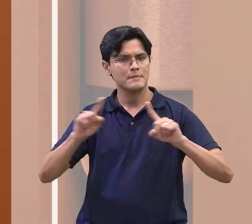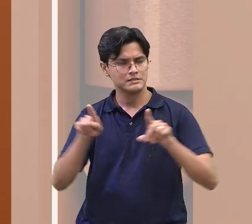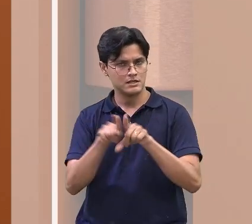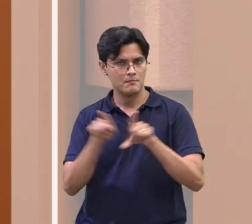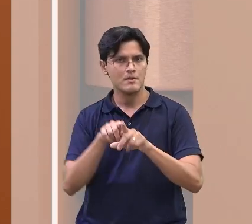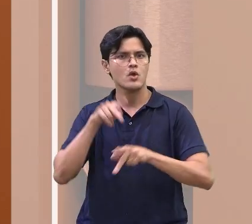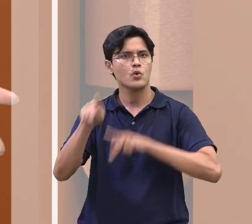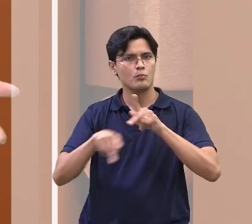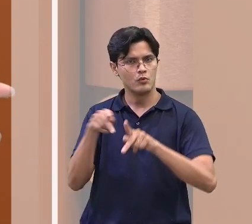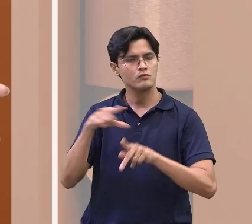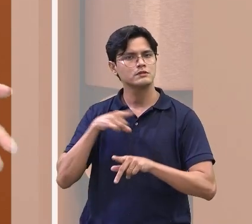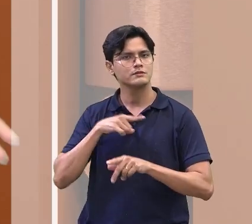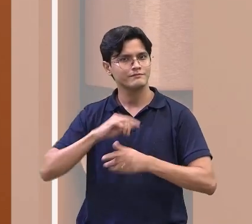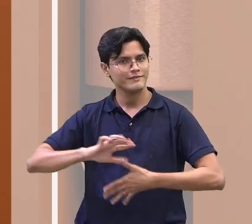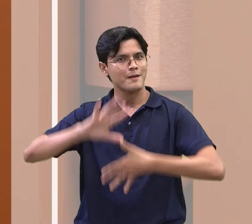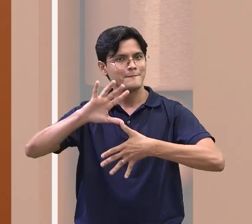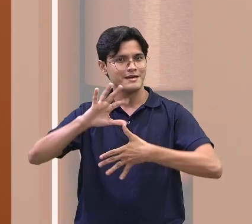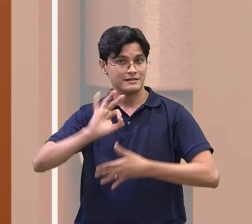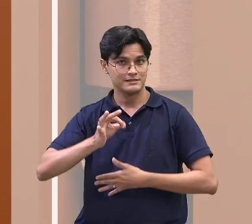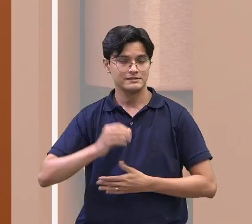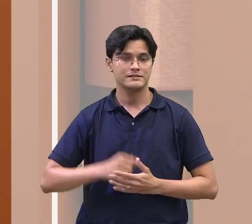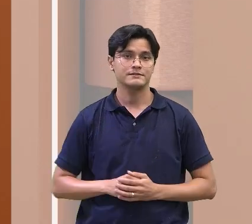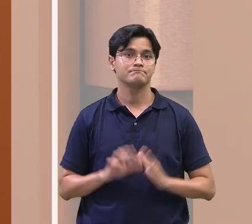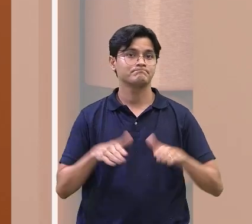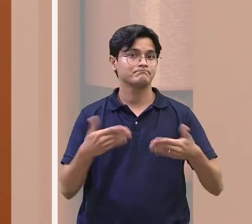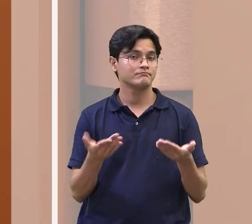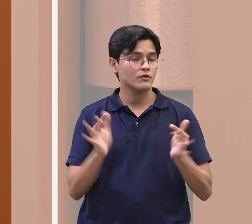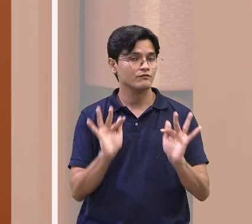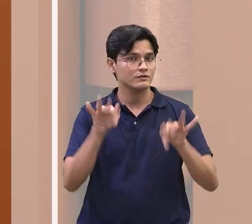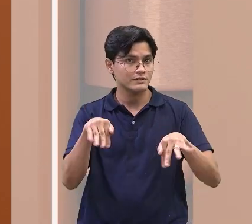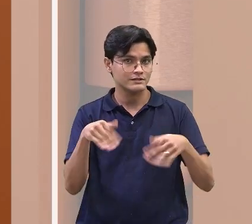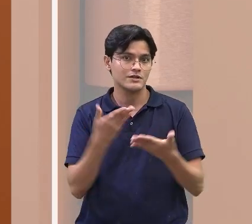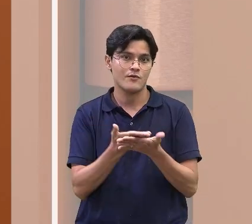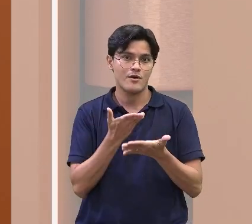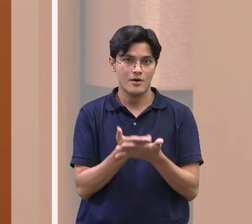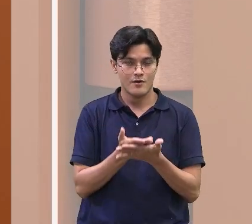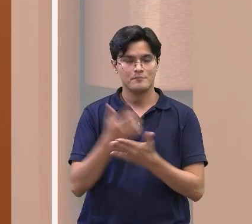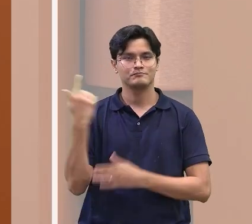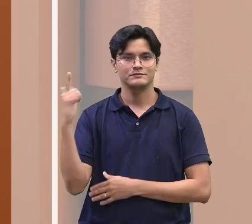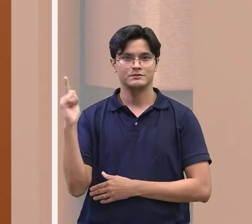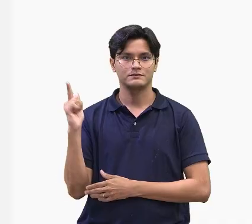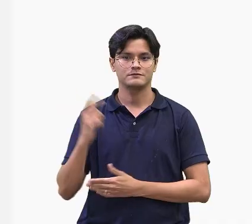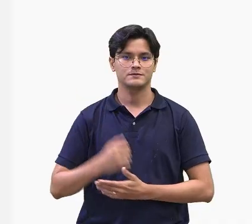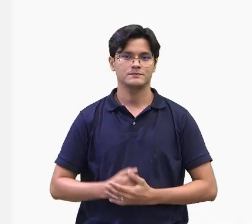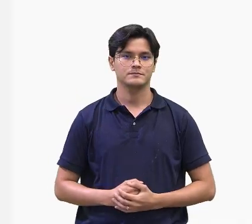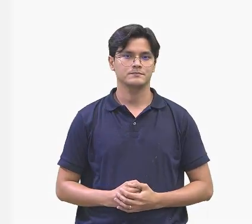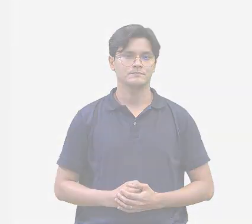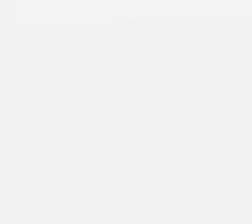América por inteiro. Aqui vamos então finalizando mais uma aula de geografia.